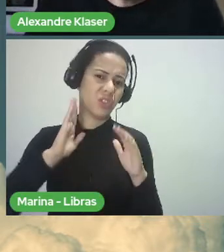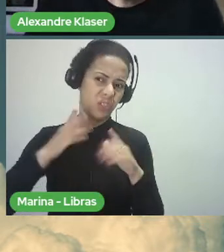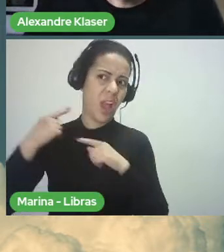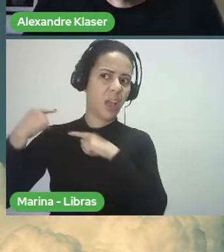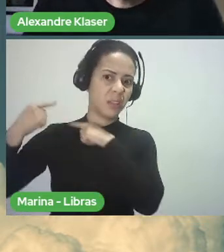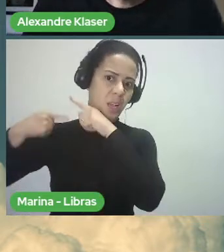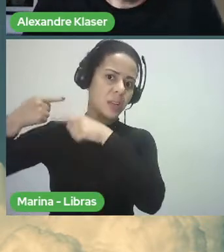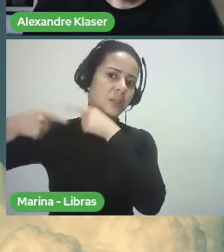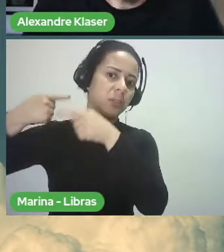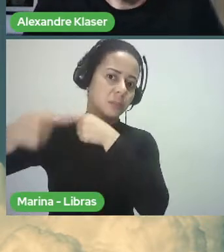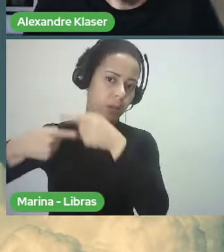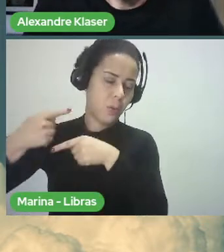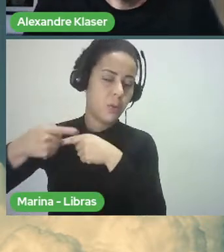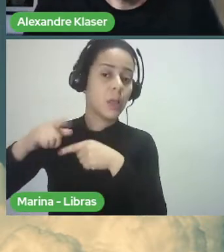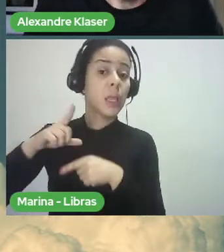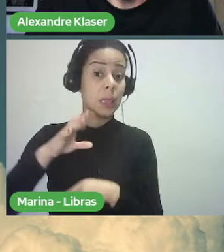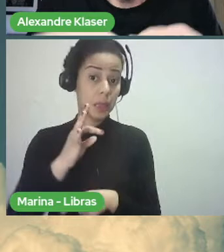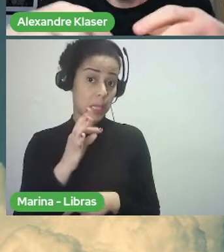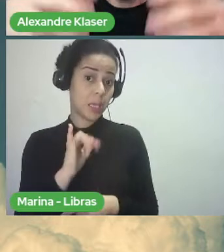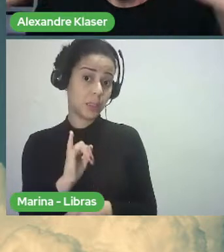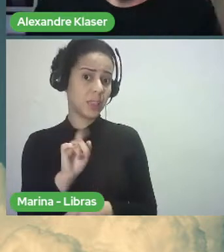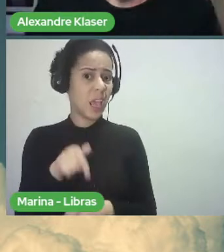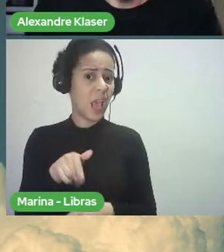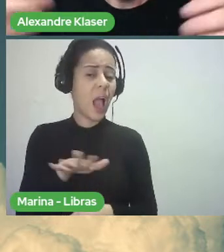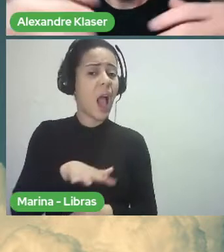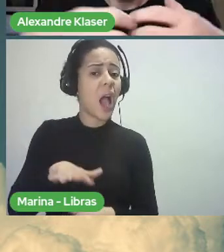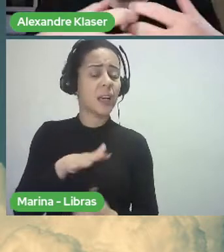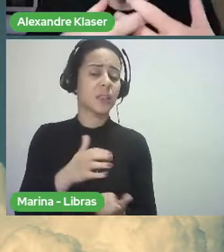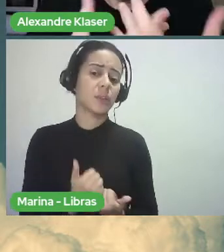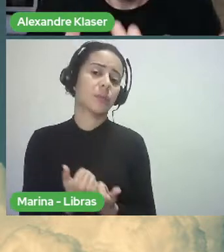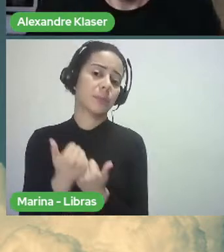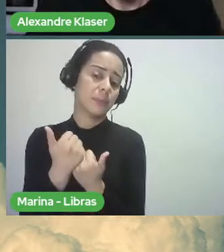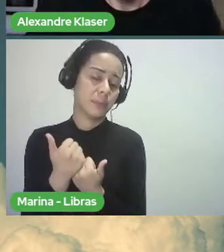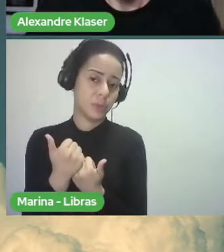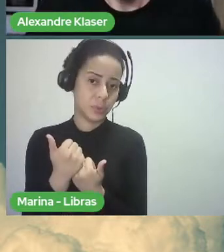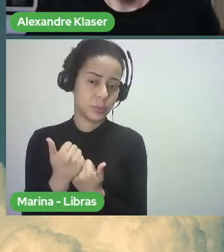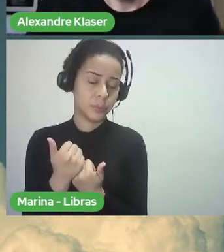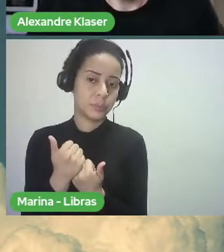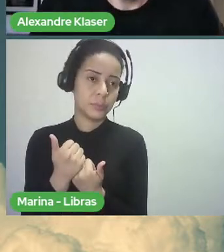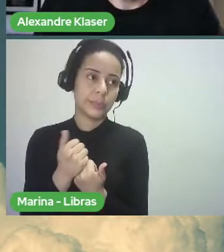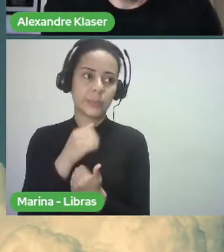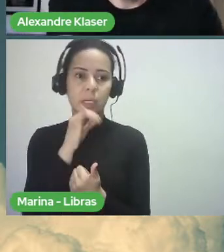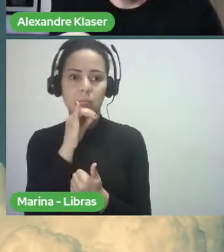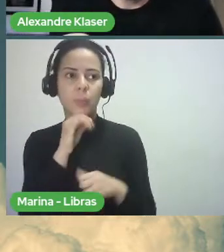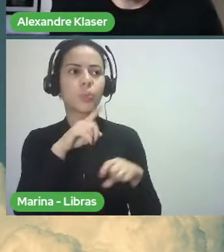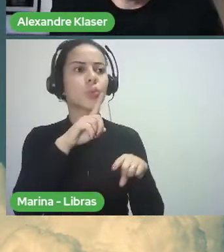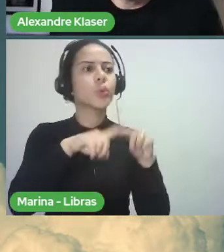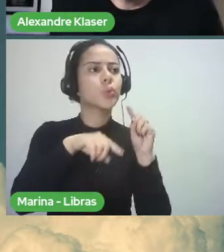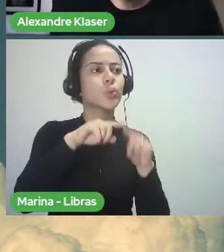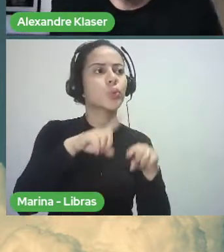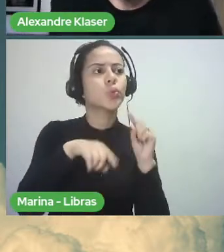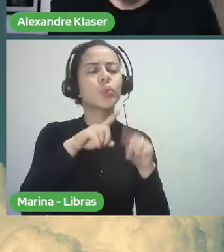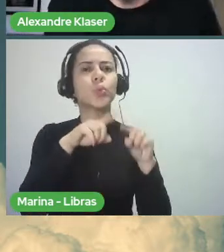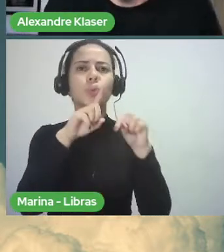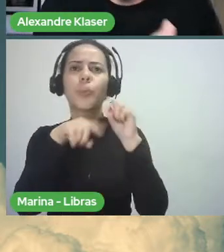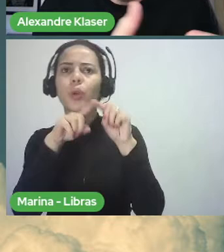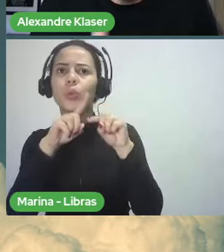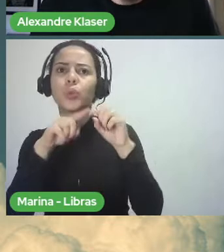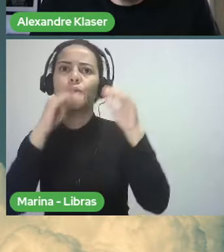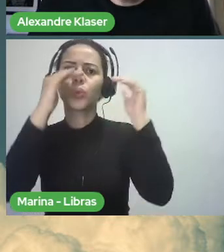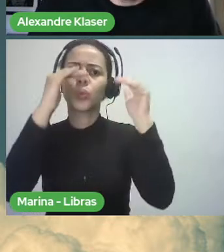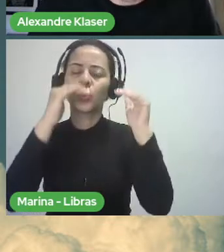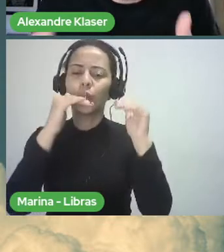uma área de suporte, uma área que pega produtos de prateleira, que a gente chama. Basicamente, eu peguei, por exemplo, um RP,